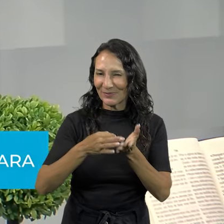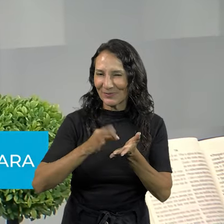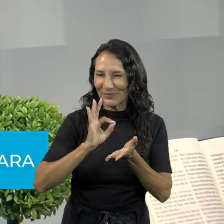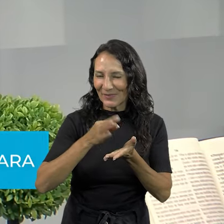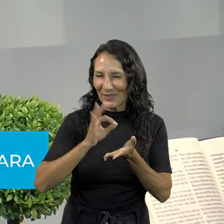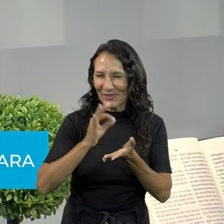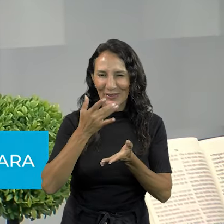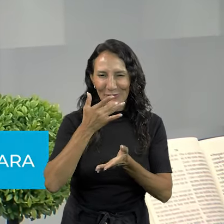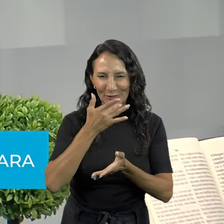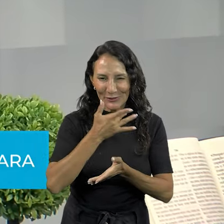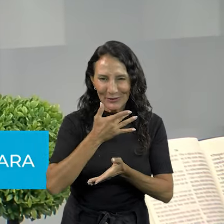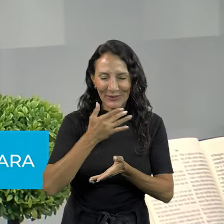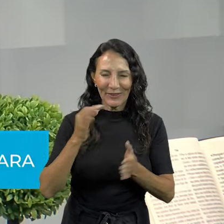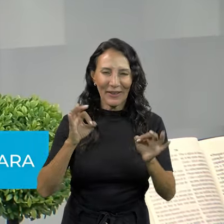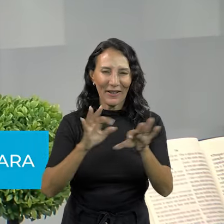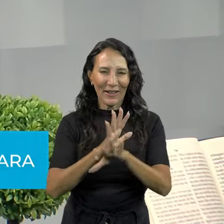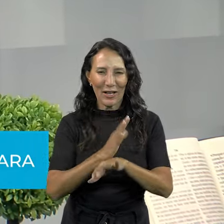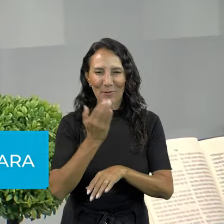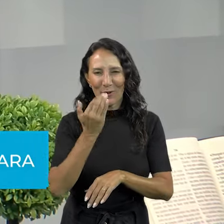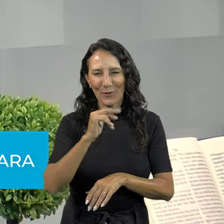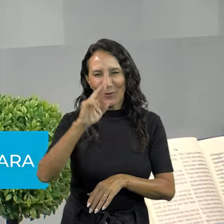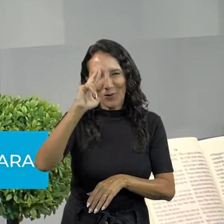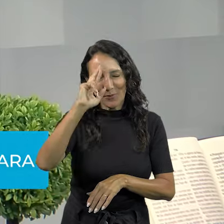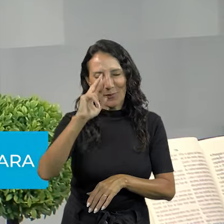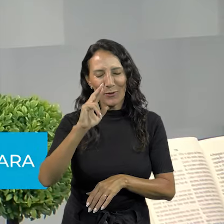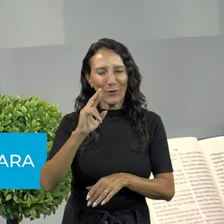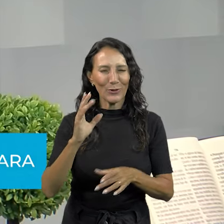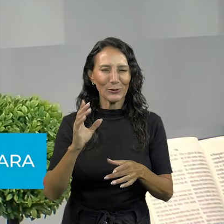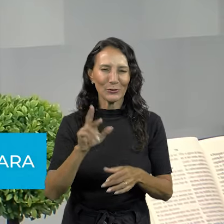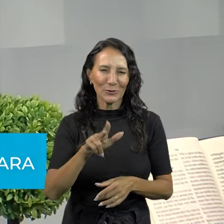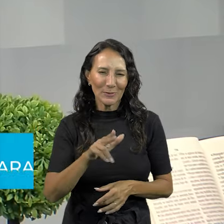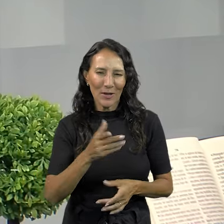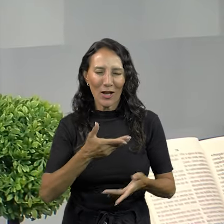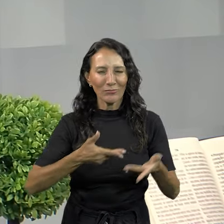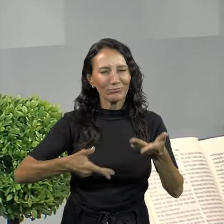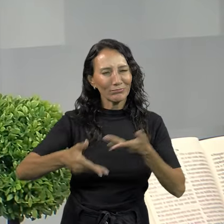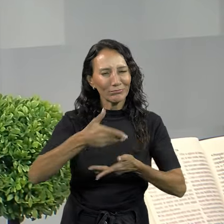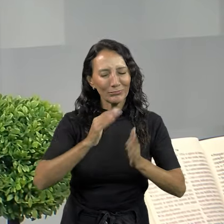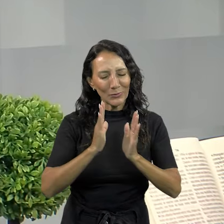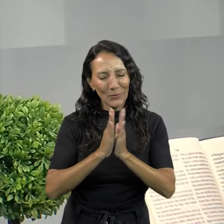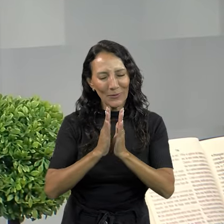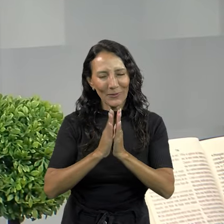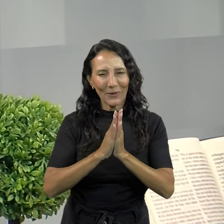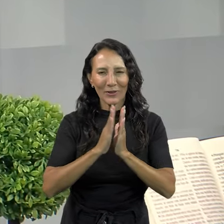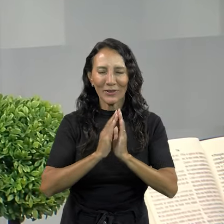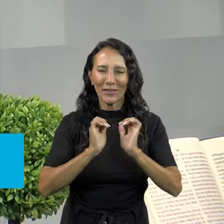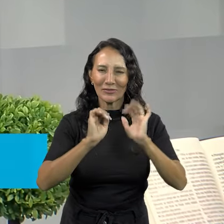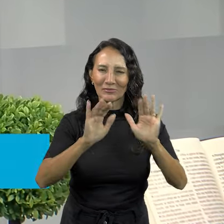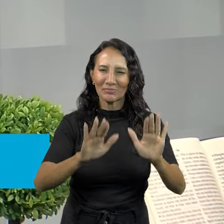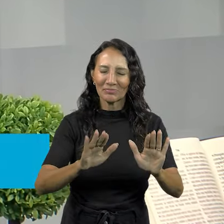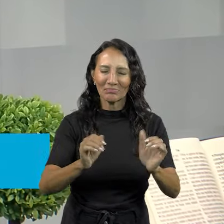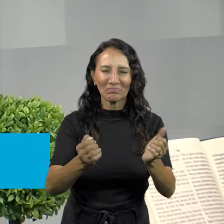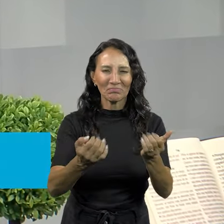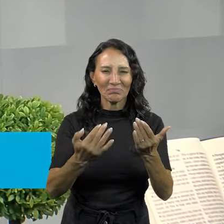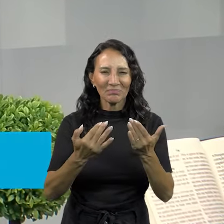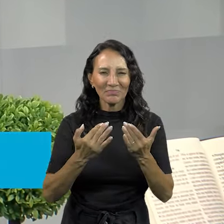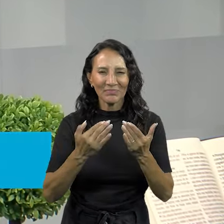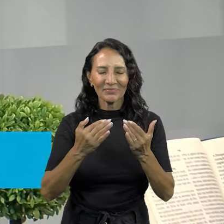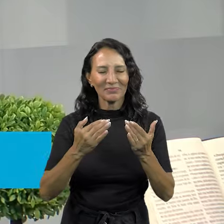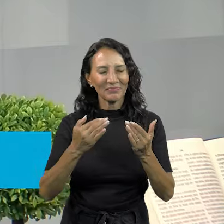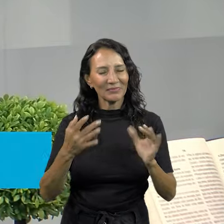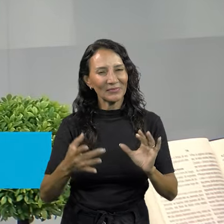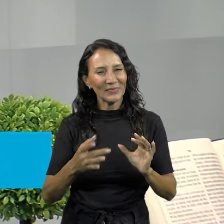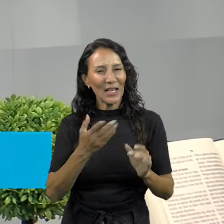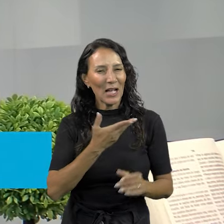café delicioso e termina com um almoço de comunhão, onde nós oramos uns pelos outros, estabelecemos